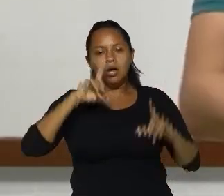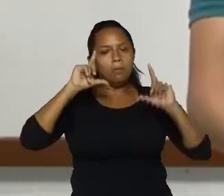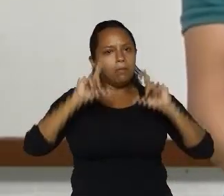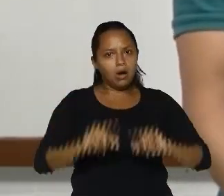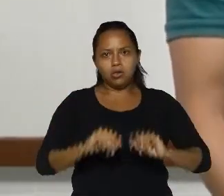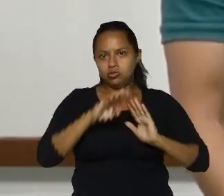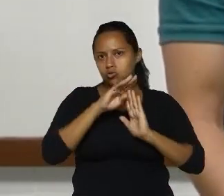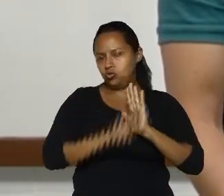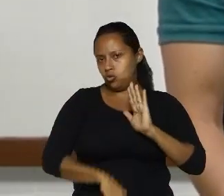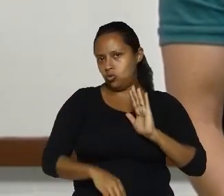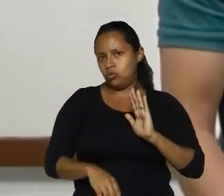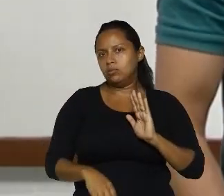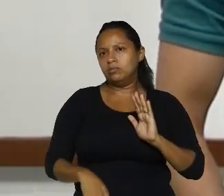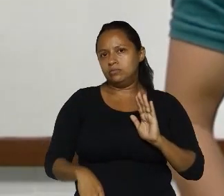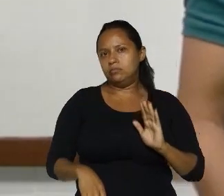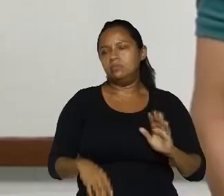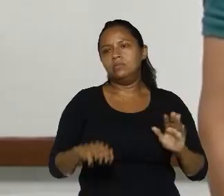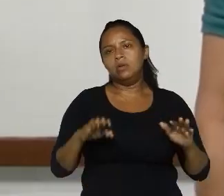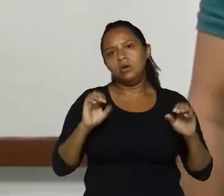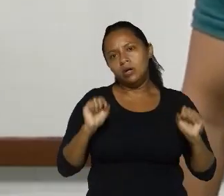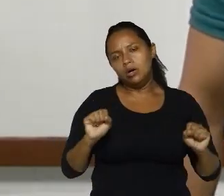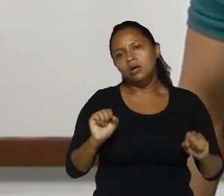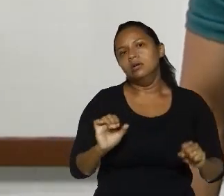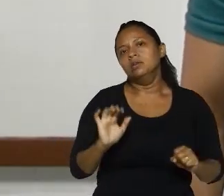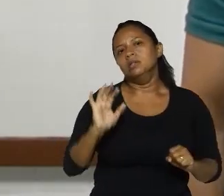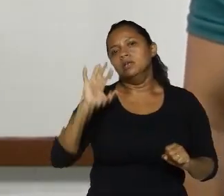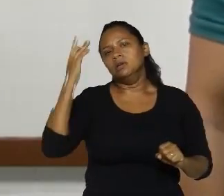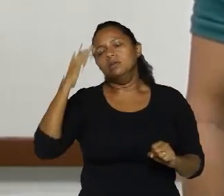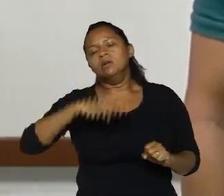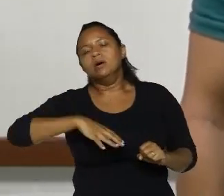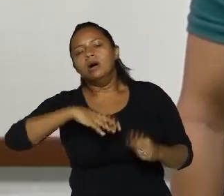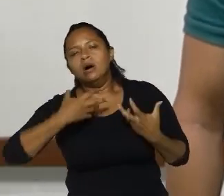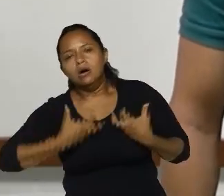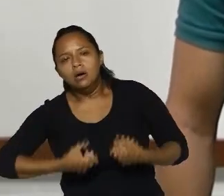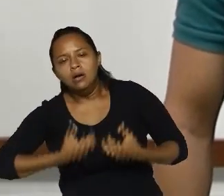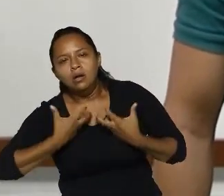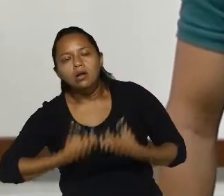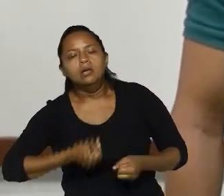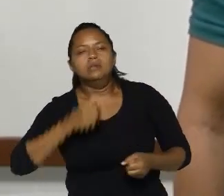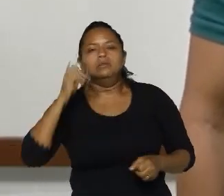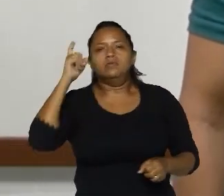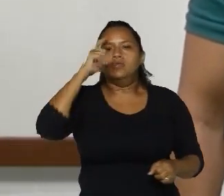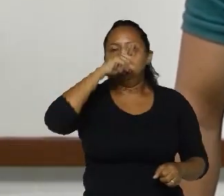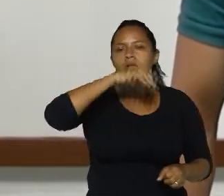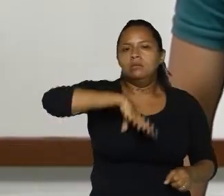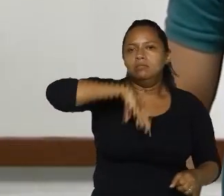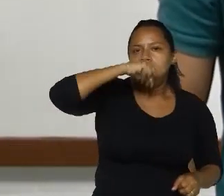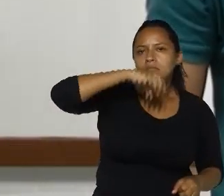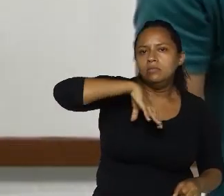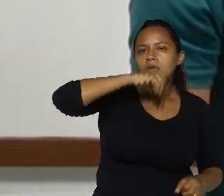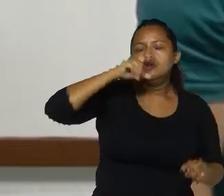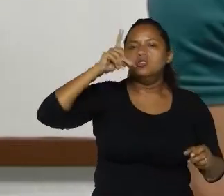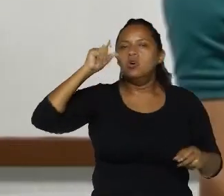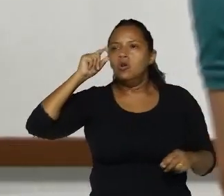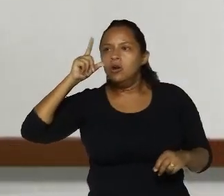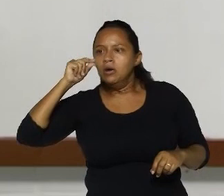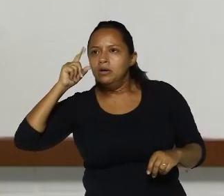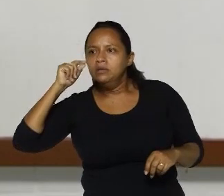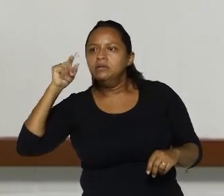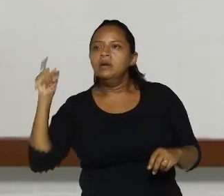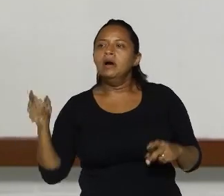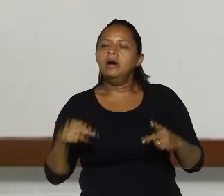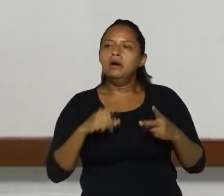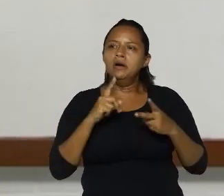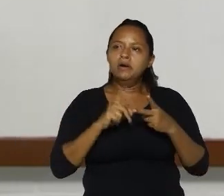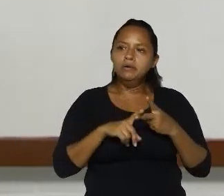hemácias abaixo do normal. Então ela pode apresentar cansaço, dificuldade respiratória, sonolência.